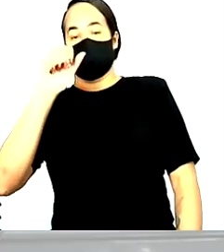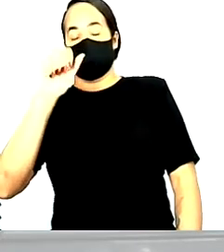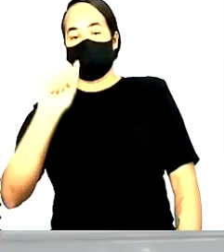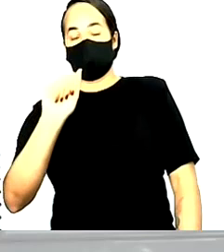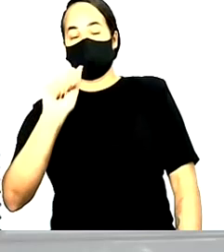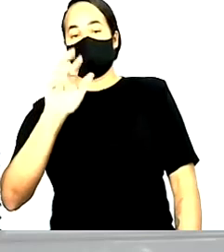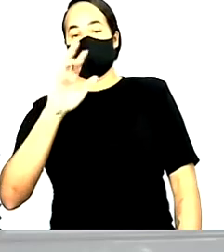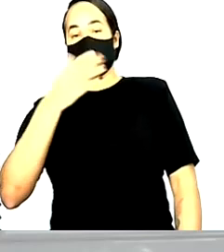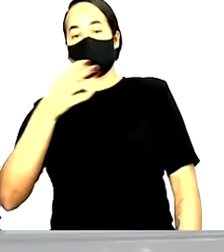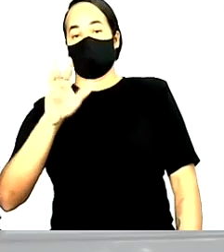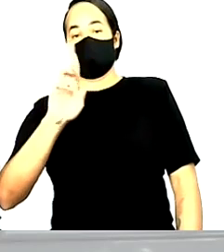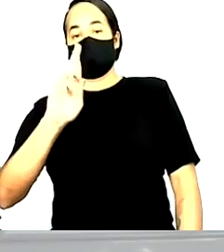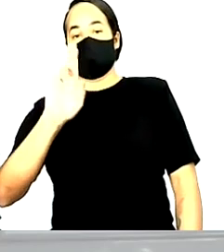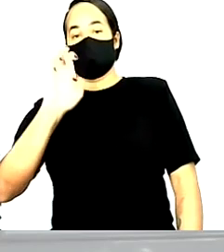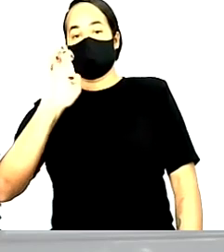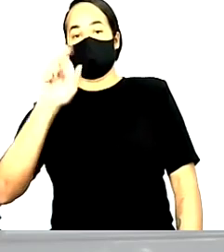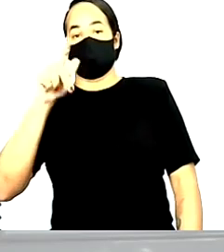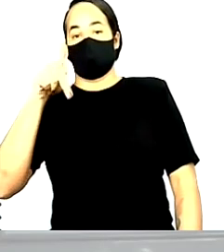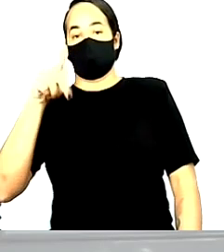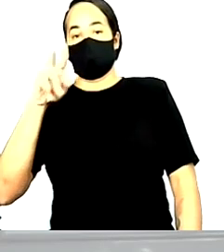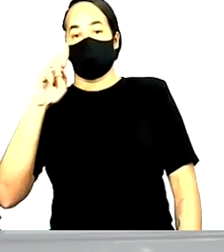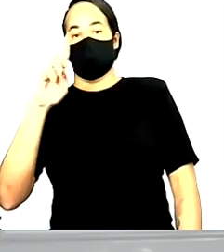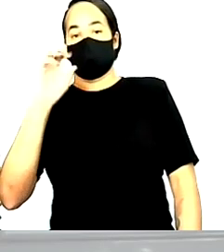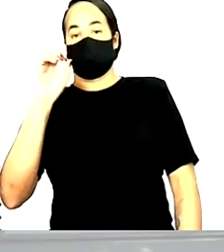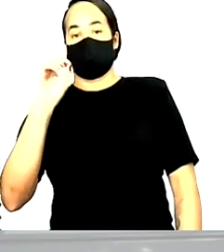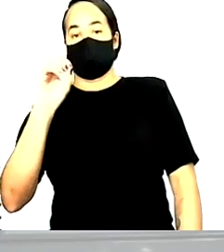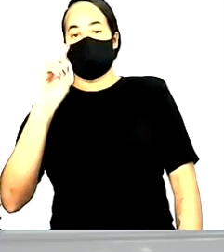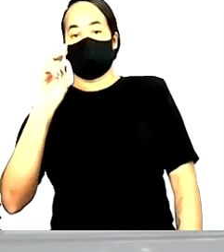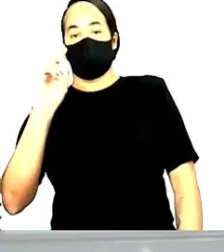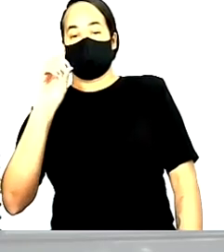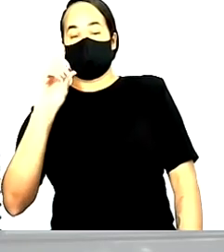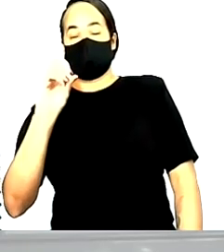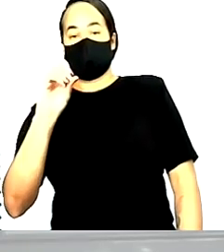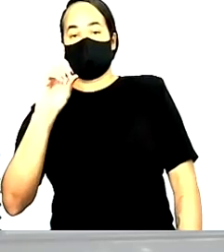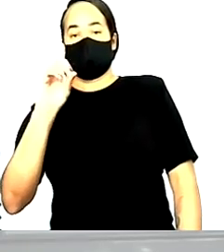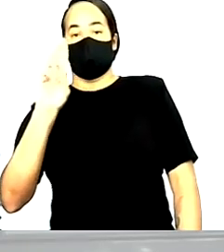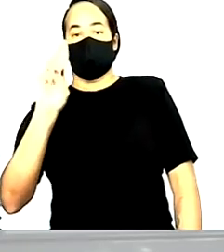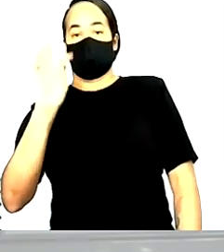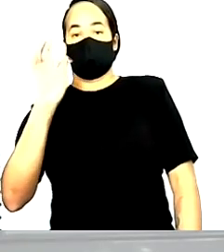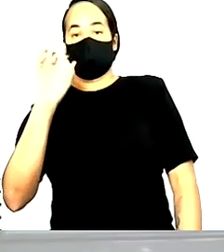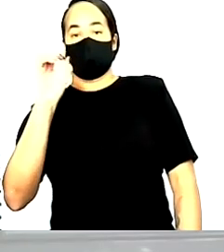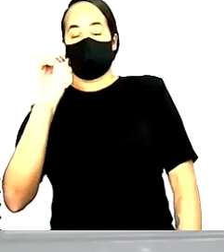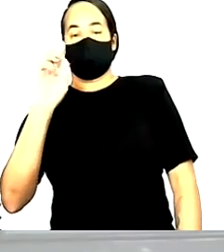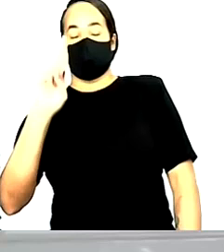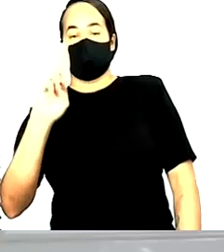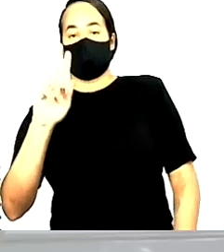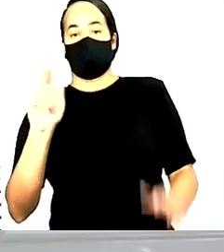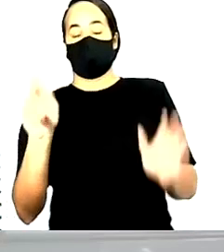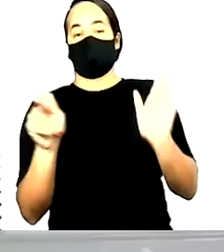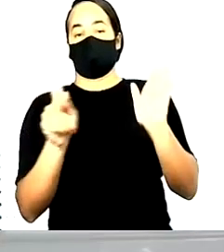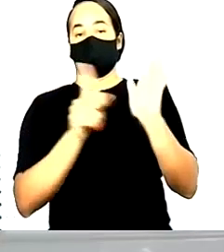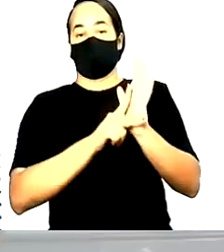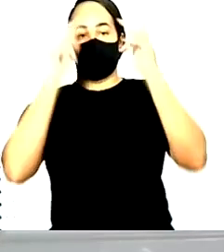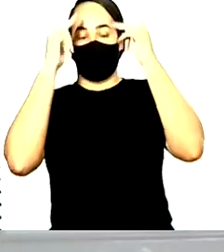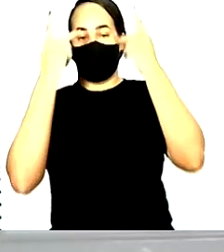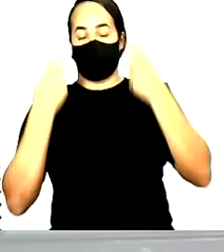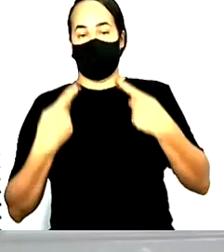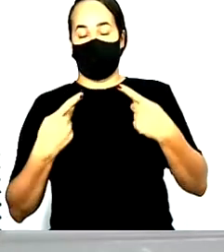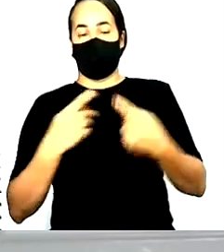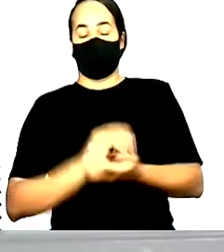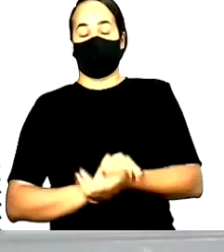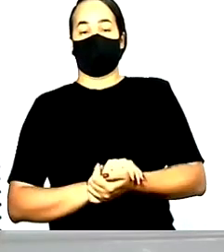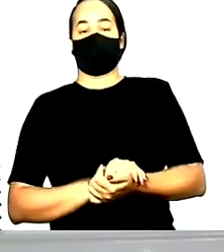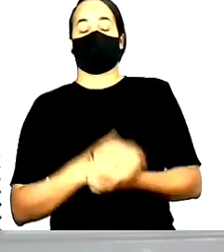endócrino. E o terceiro, a adolescência, certo? Primeiro vamos falar sobre o sistema reprodutor humano.